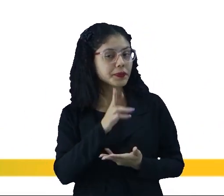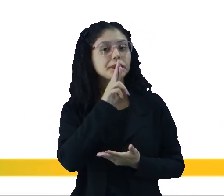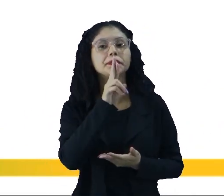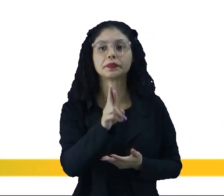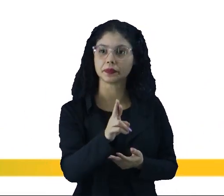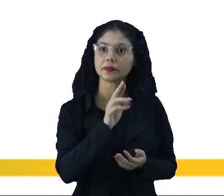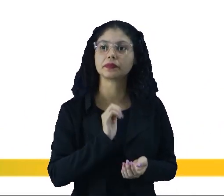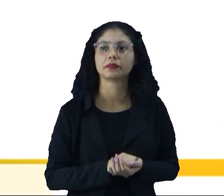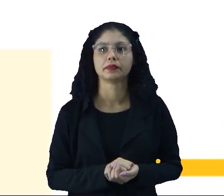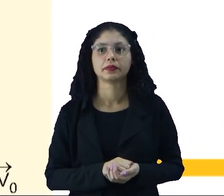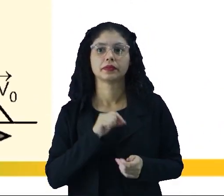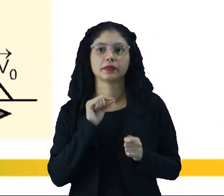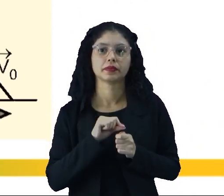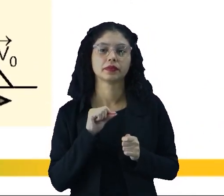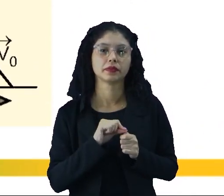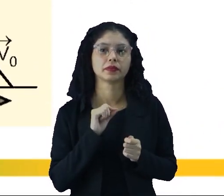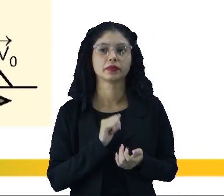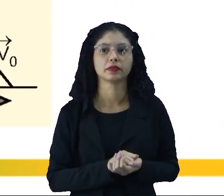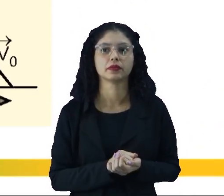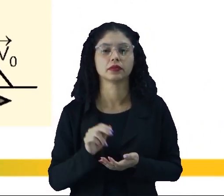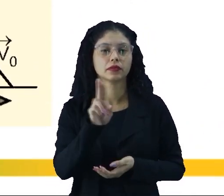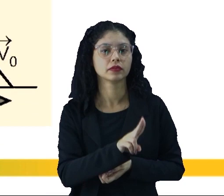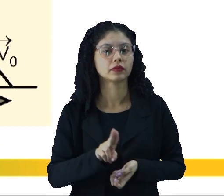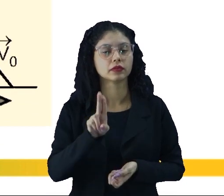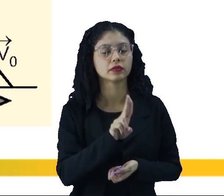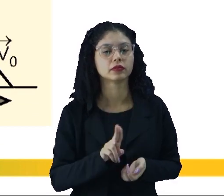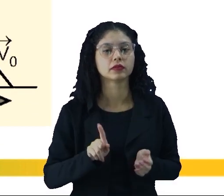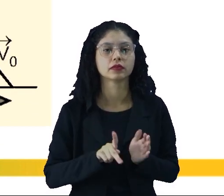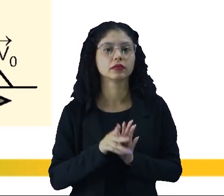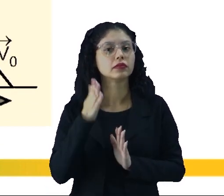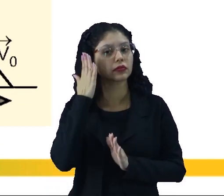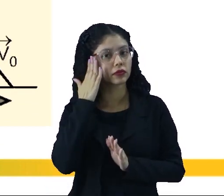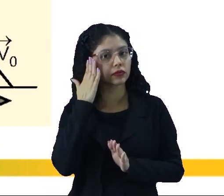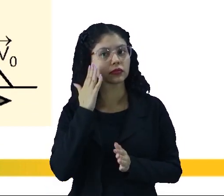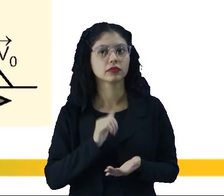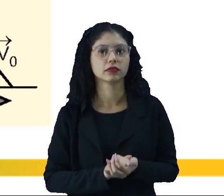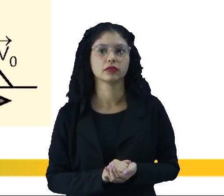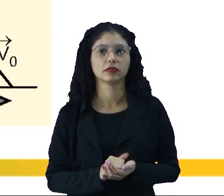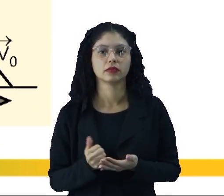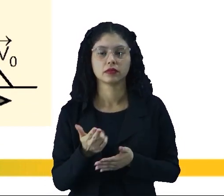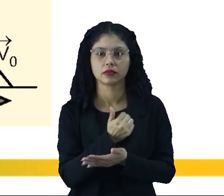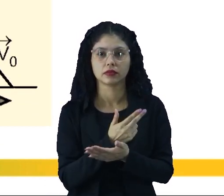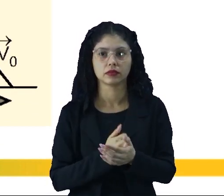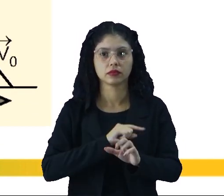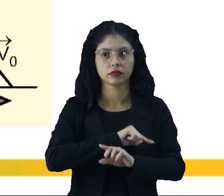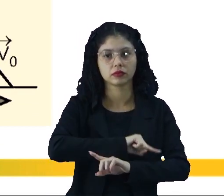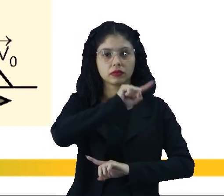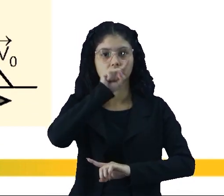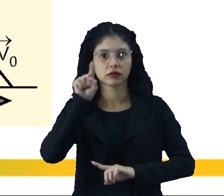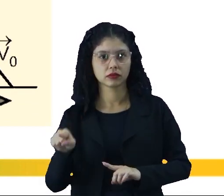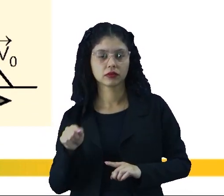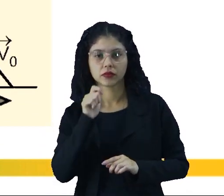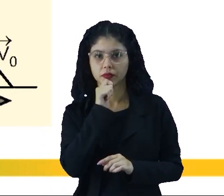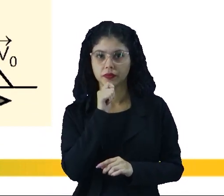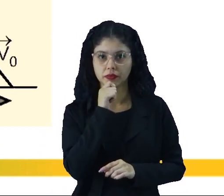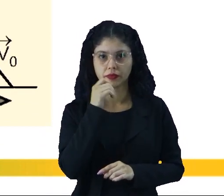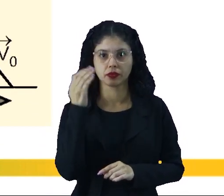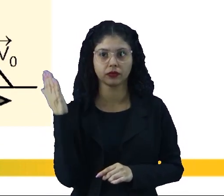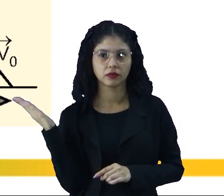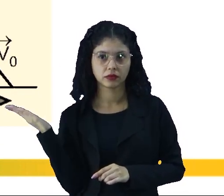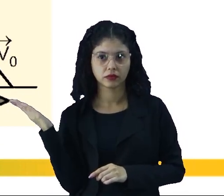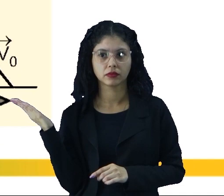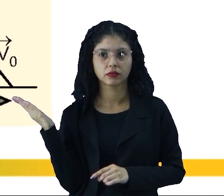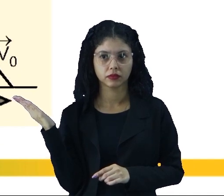resolver essa questão, pessoal, utilizando justamente, entendendo aqui o desenho que ele deu para nós. Então, esse